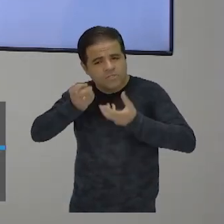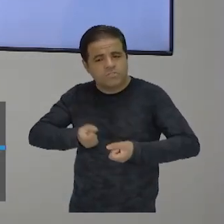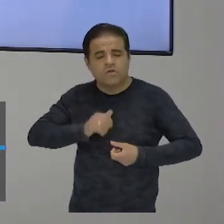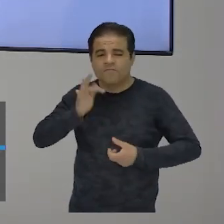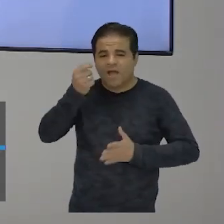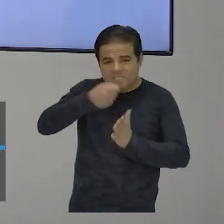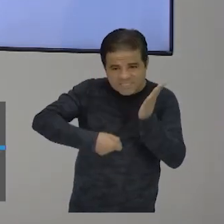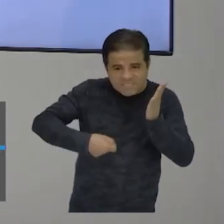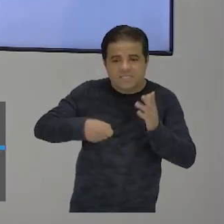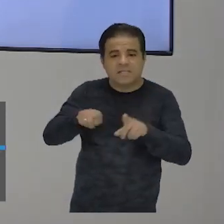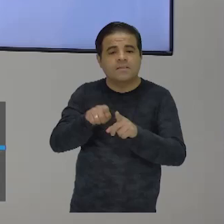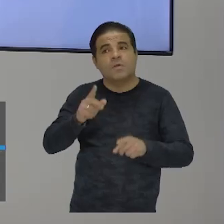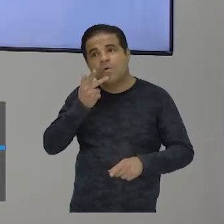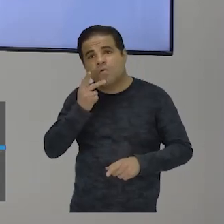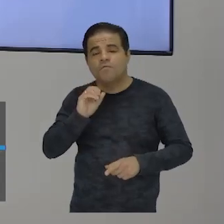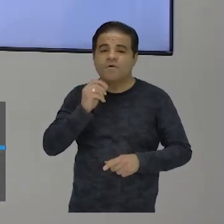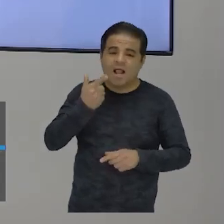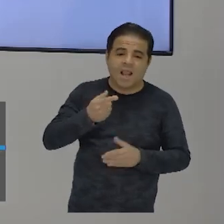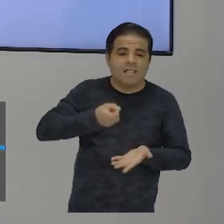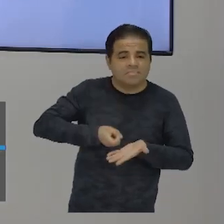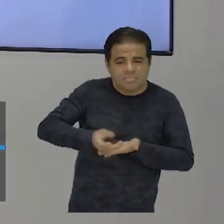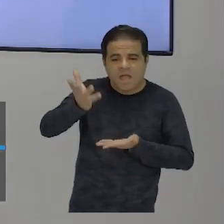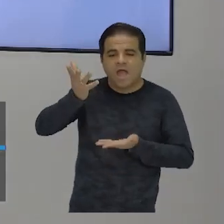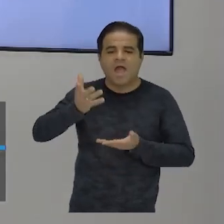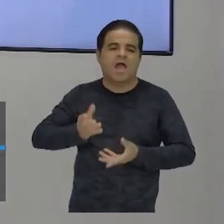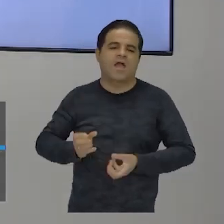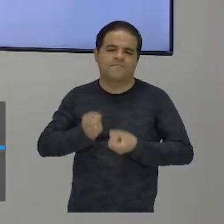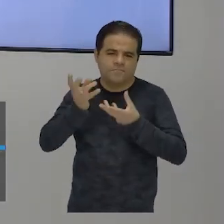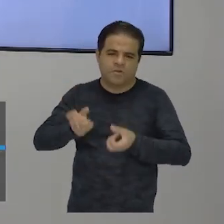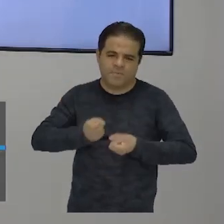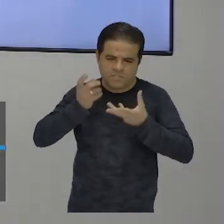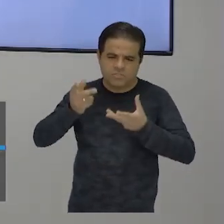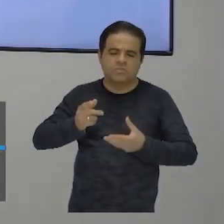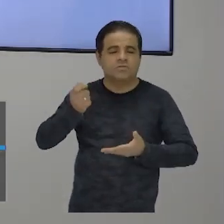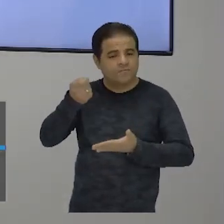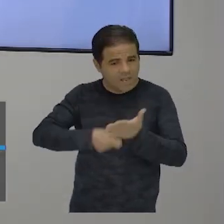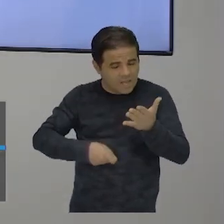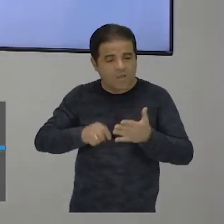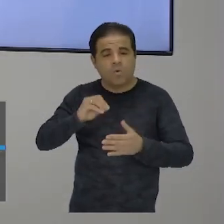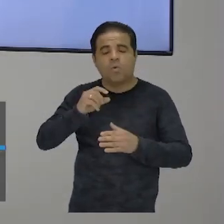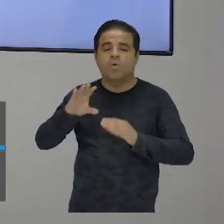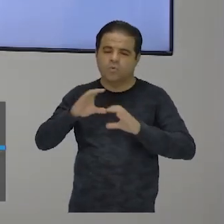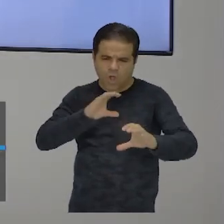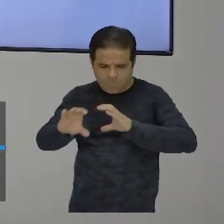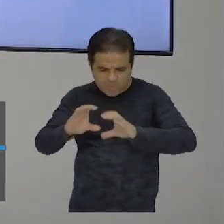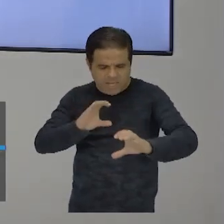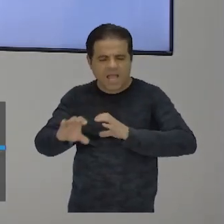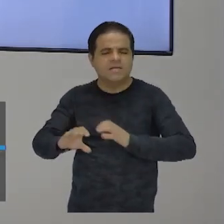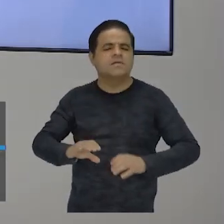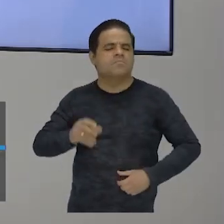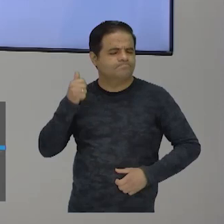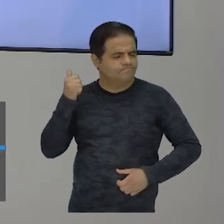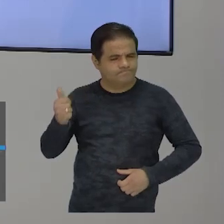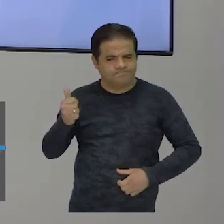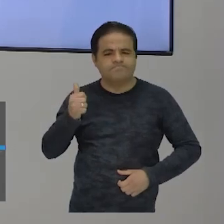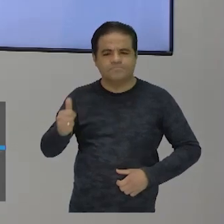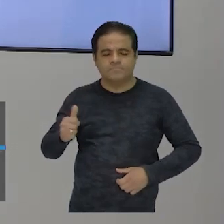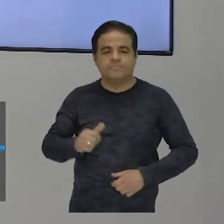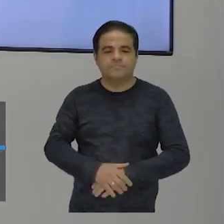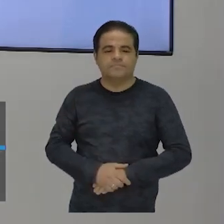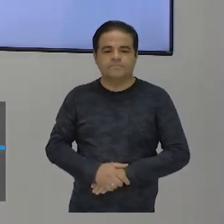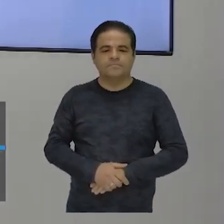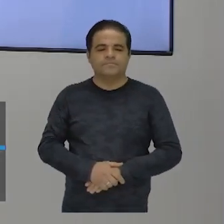e fala ou falada, informações falsas, escrita, falada ou na telecomunicação. Muito. Ele diz